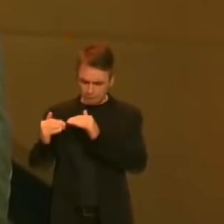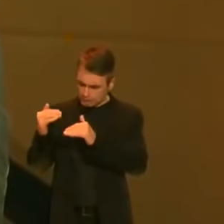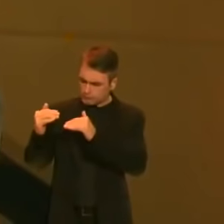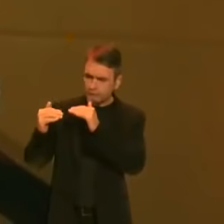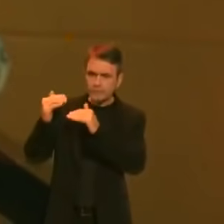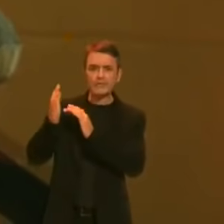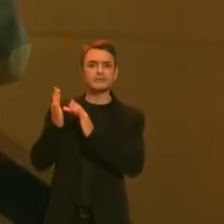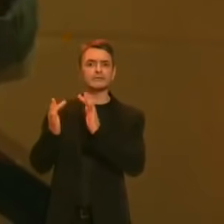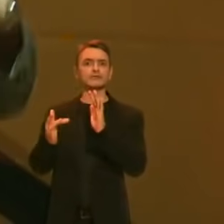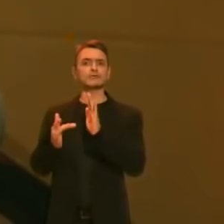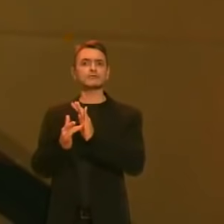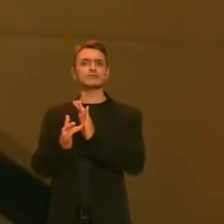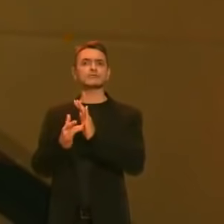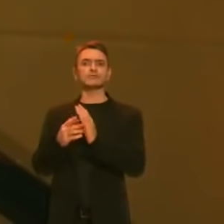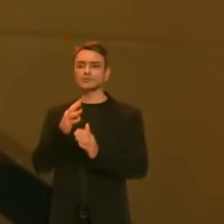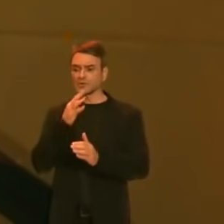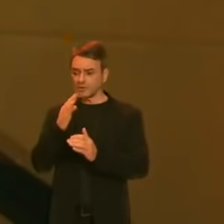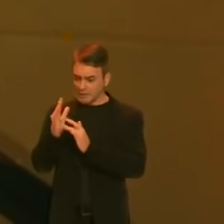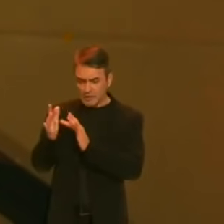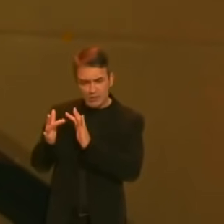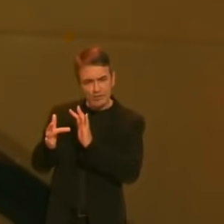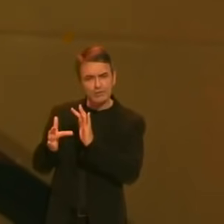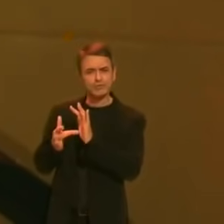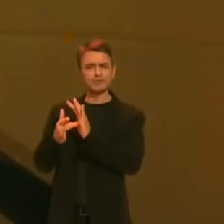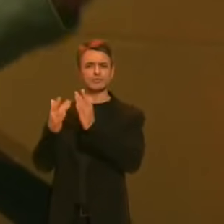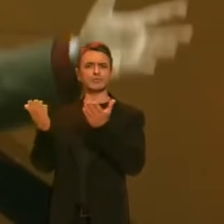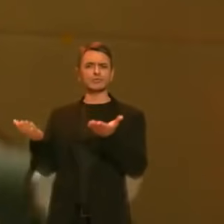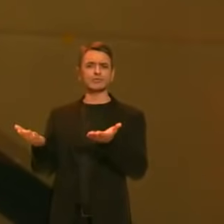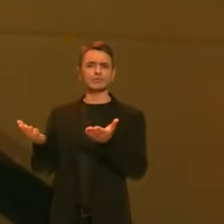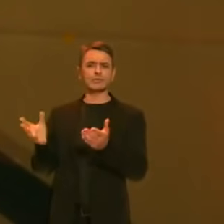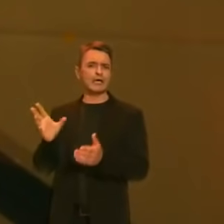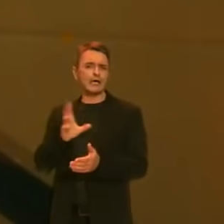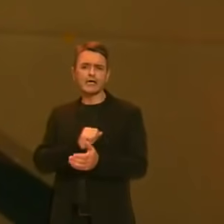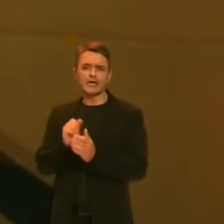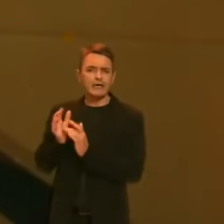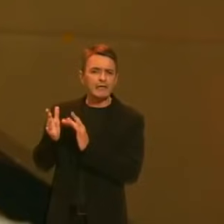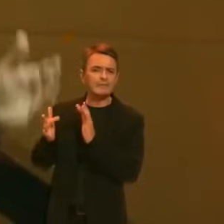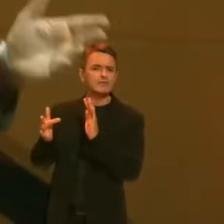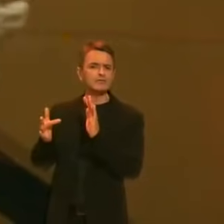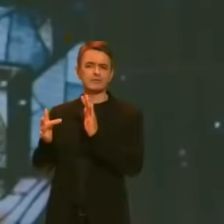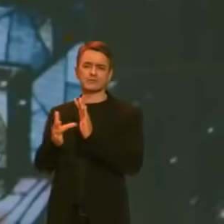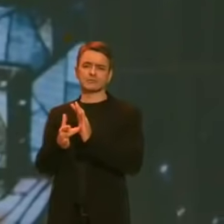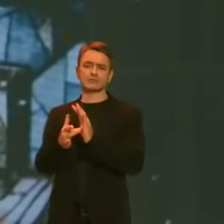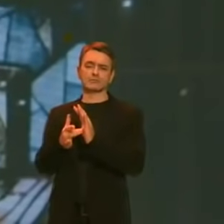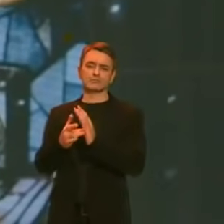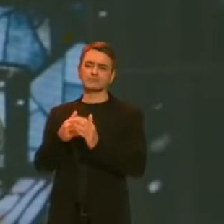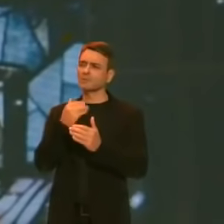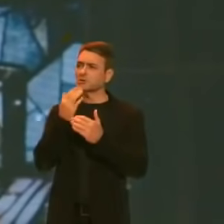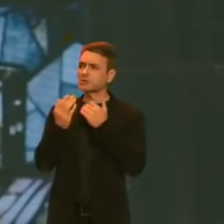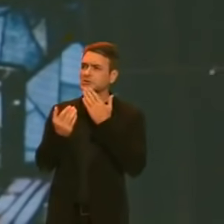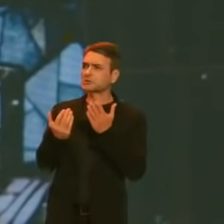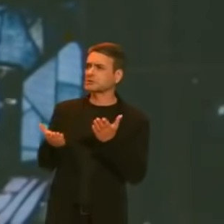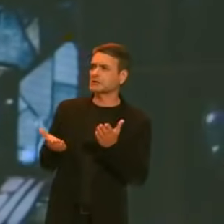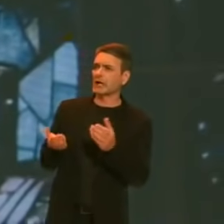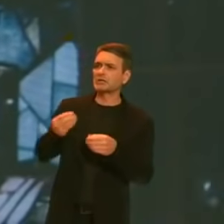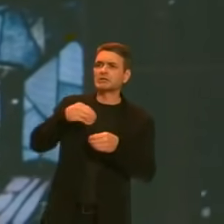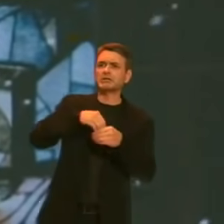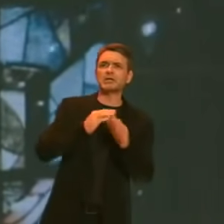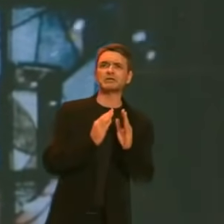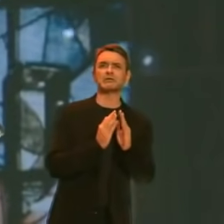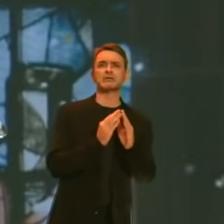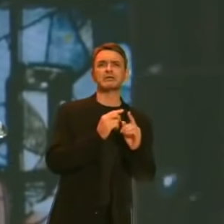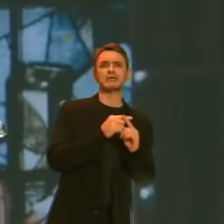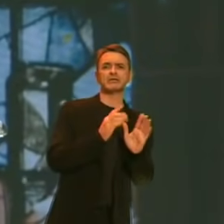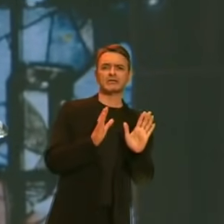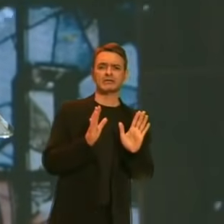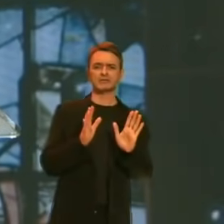Jesus, que você conheça Jesus, que você vá para sua casa e ame Jesus, porque não adianta servir a Jesus dentro da igreja, tem que servir em qualquer